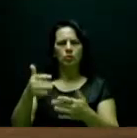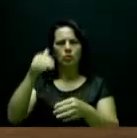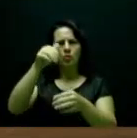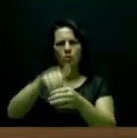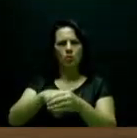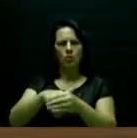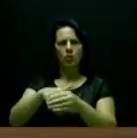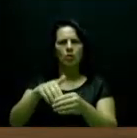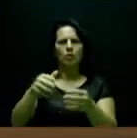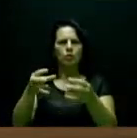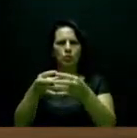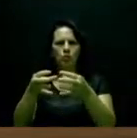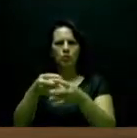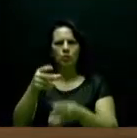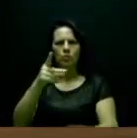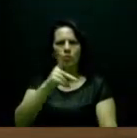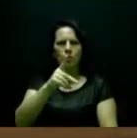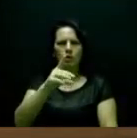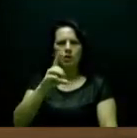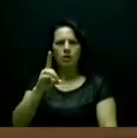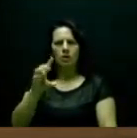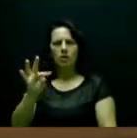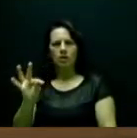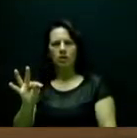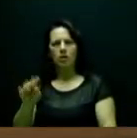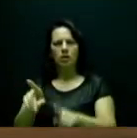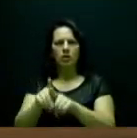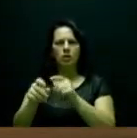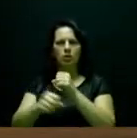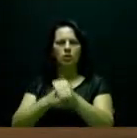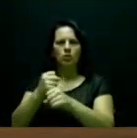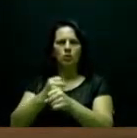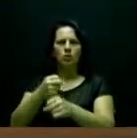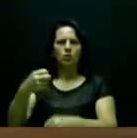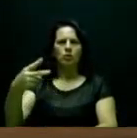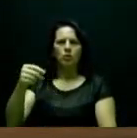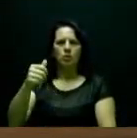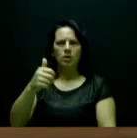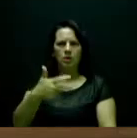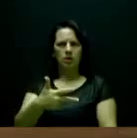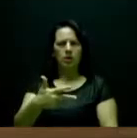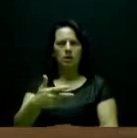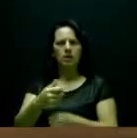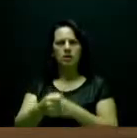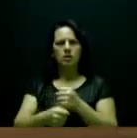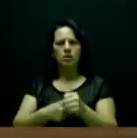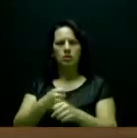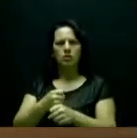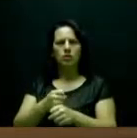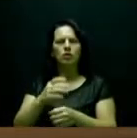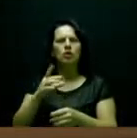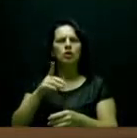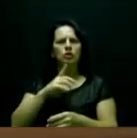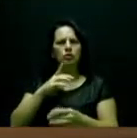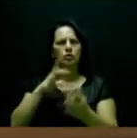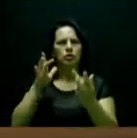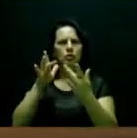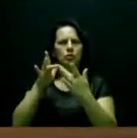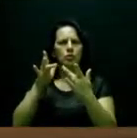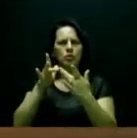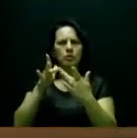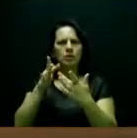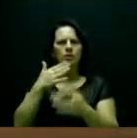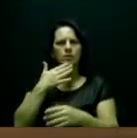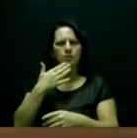PDT, um período, porém, em 2013, foi uma das coisas que eu mais falava, ainda quando tinha assim, um contato,